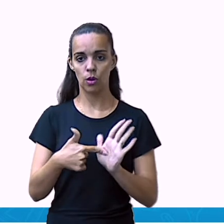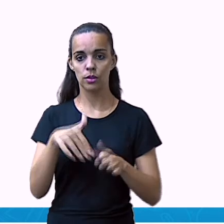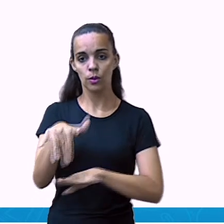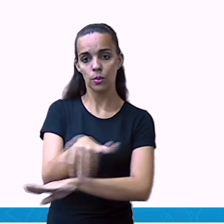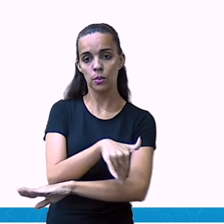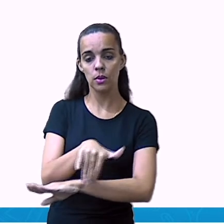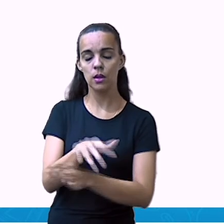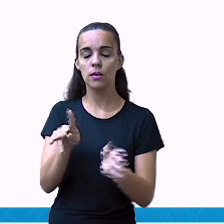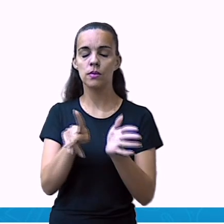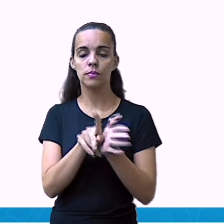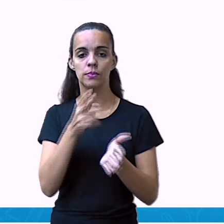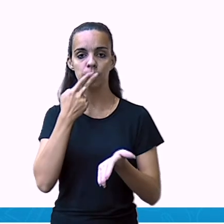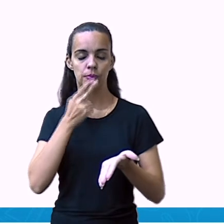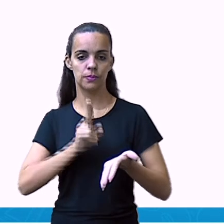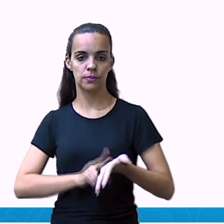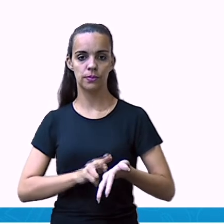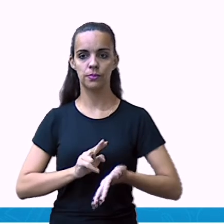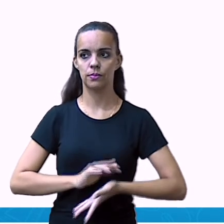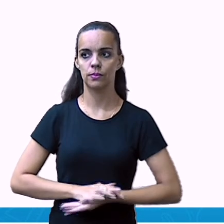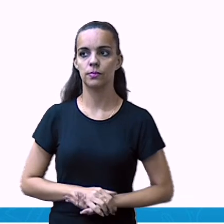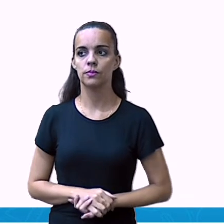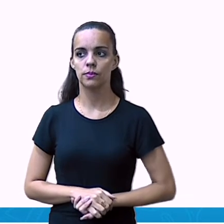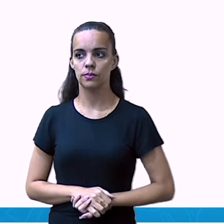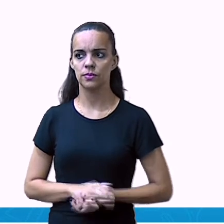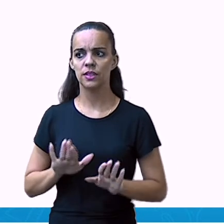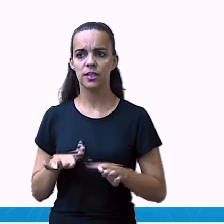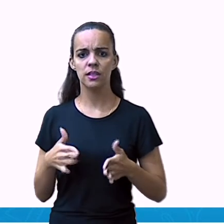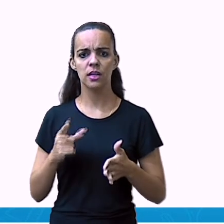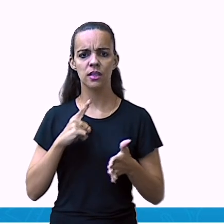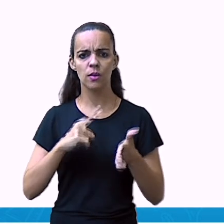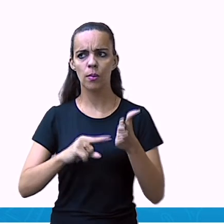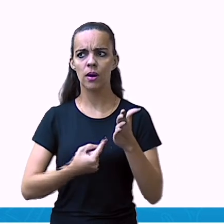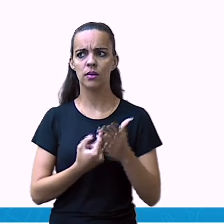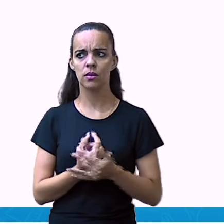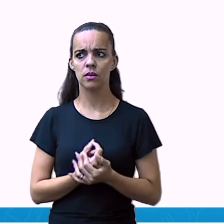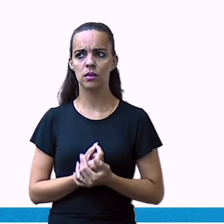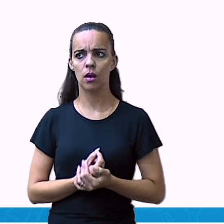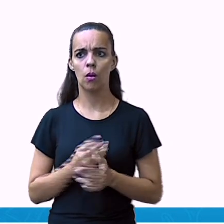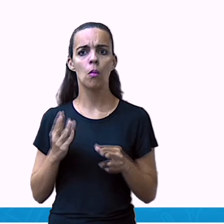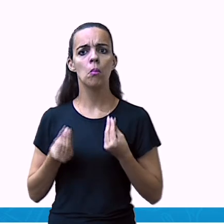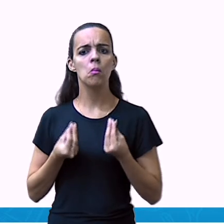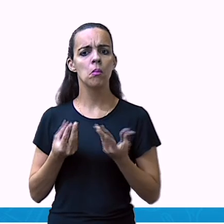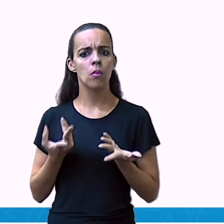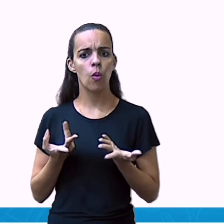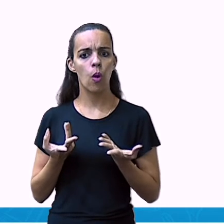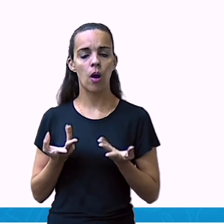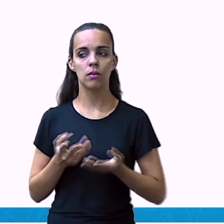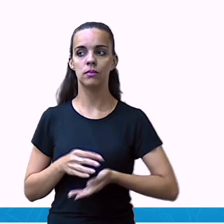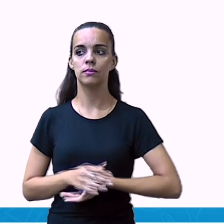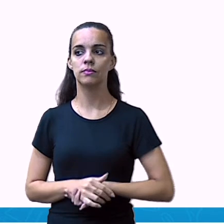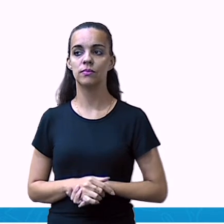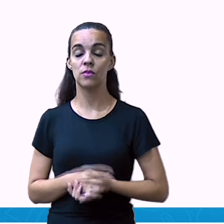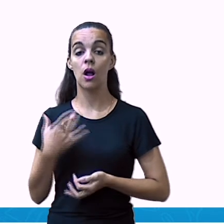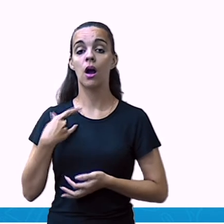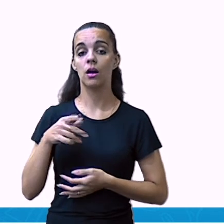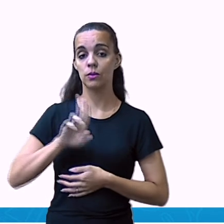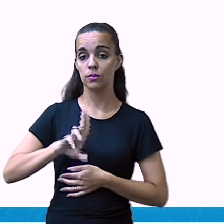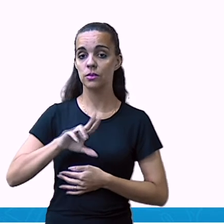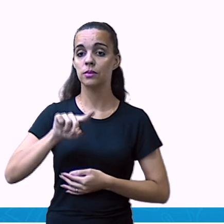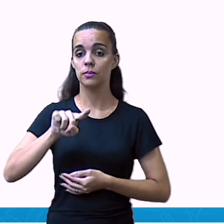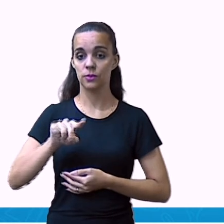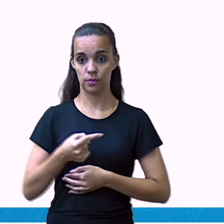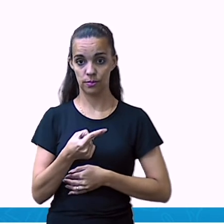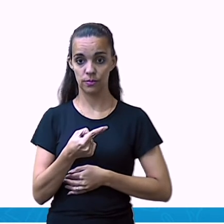aqui a pontuação, pessoal. E aí? Qual a pontuação? A vírgula, não